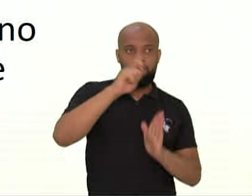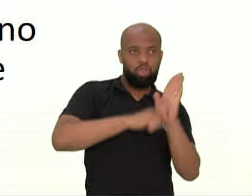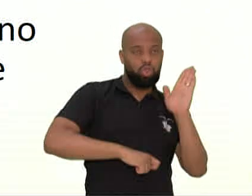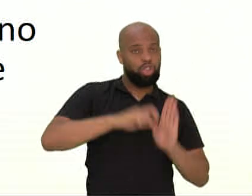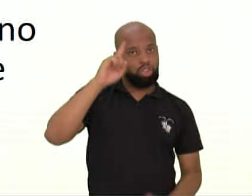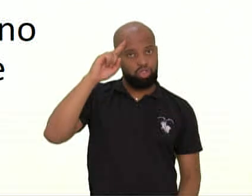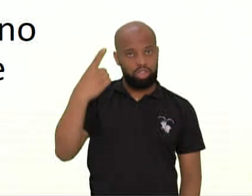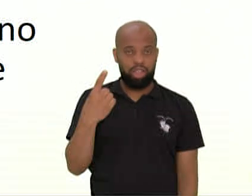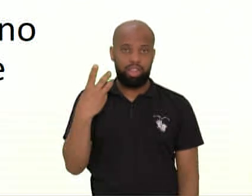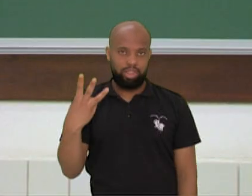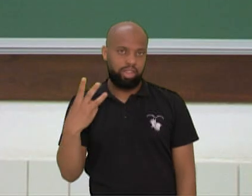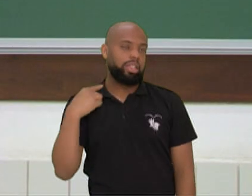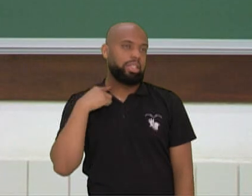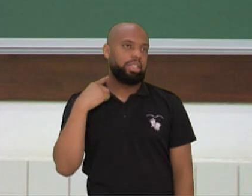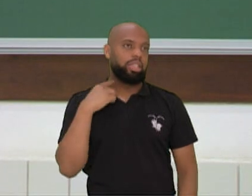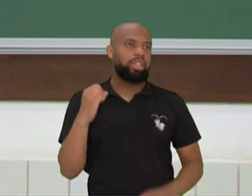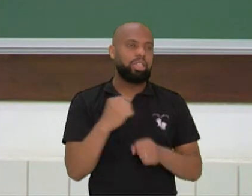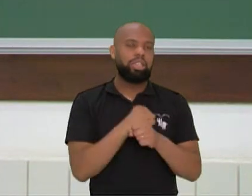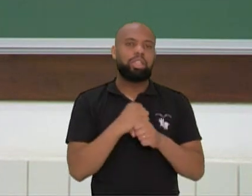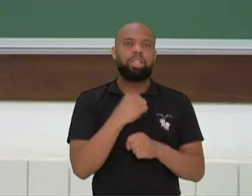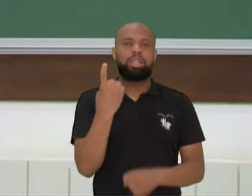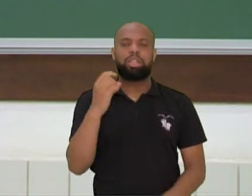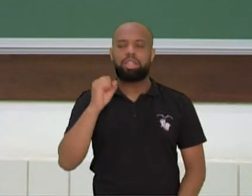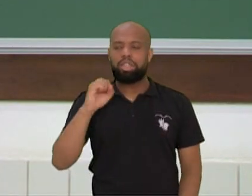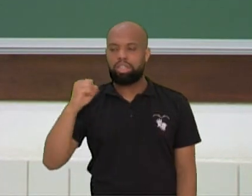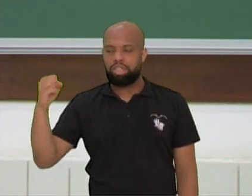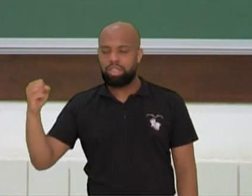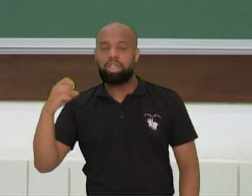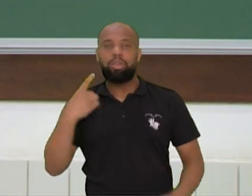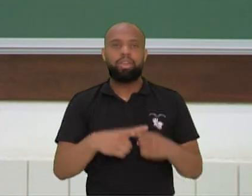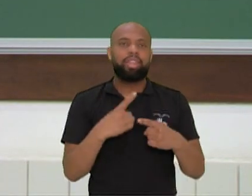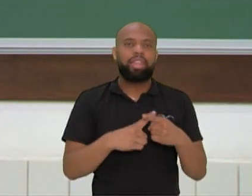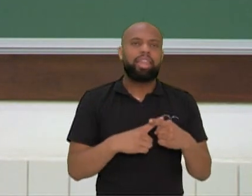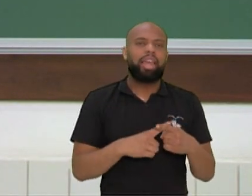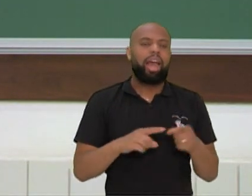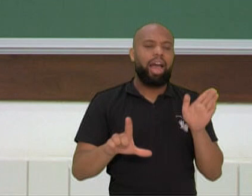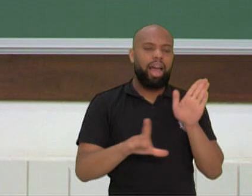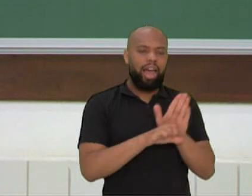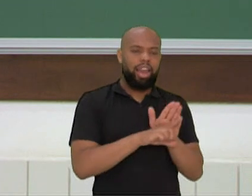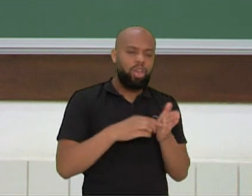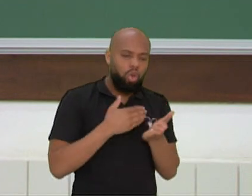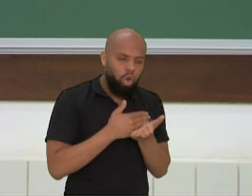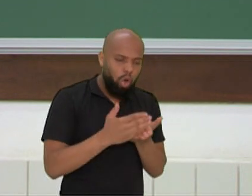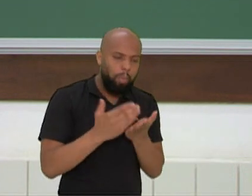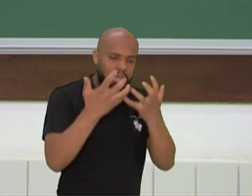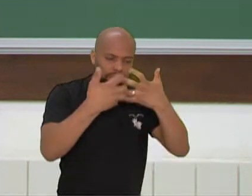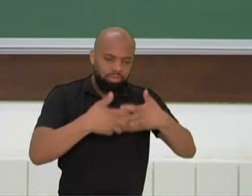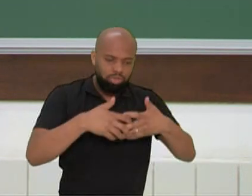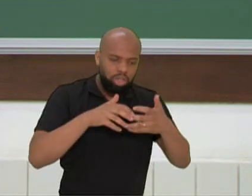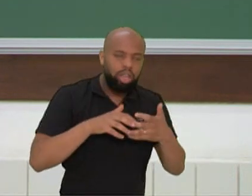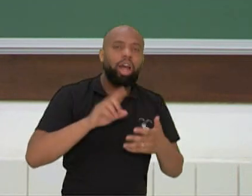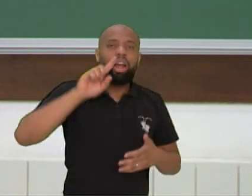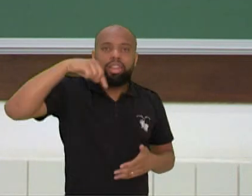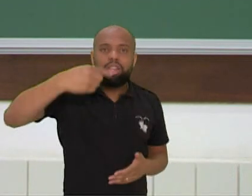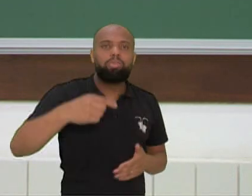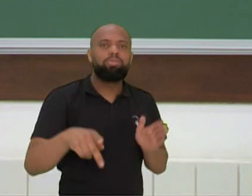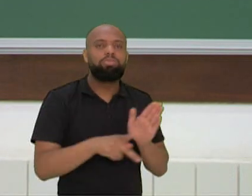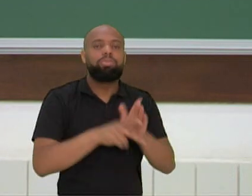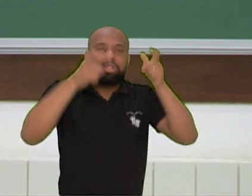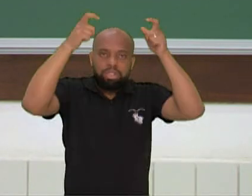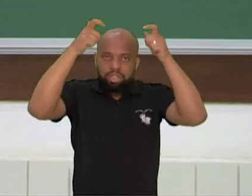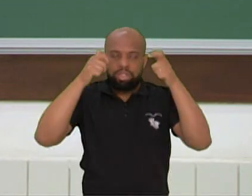13 de maio de 1888. A lei ela só entrava em vigor depois que o rei, ou no caso aqui a princesa